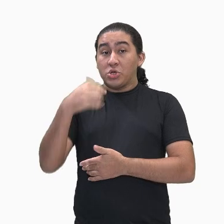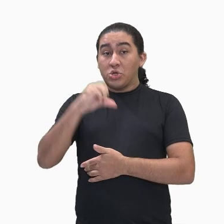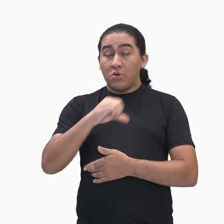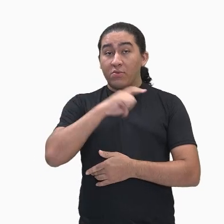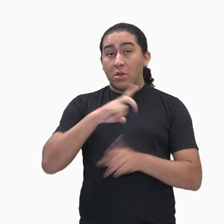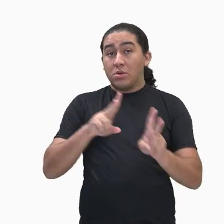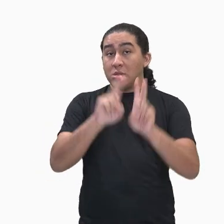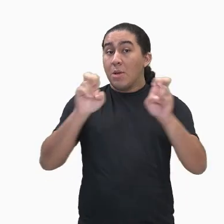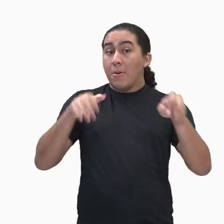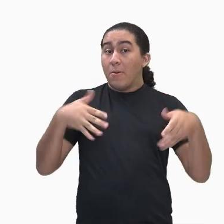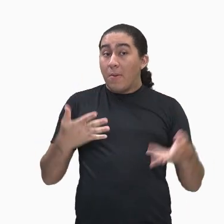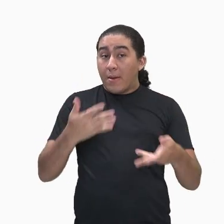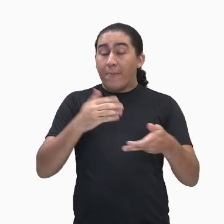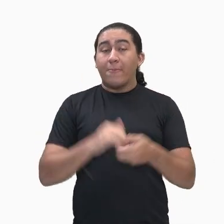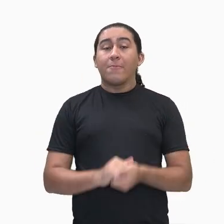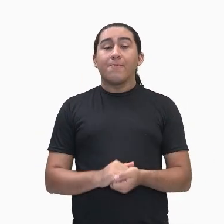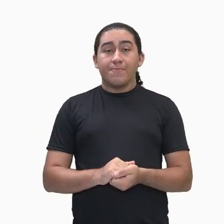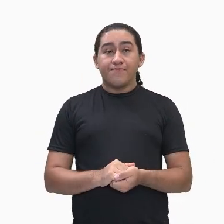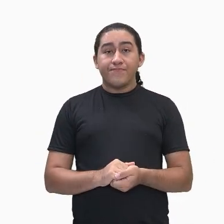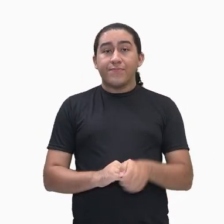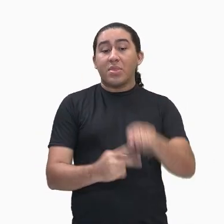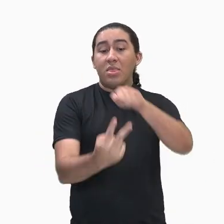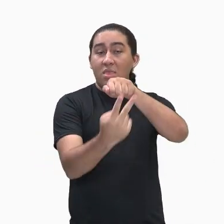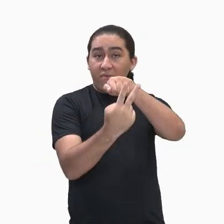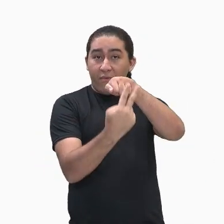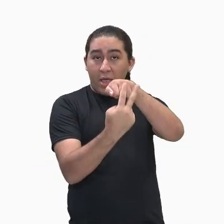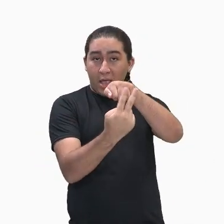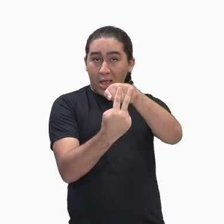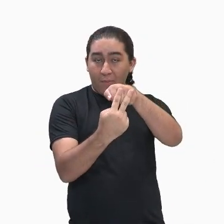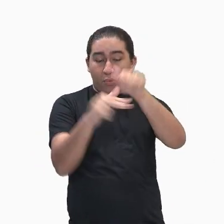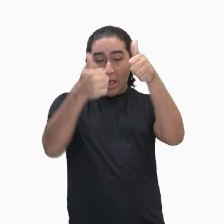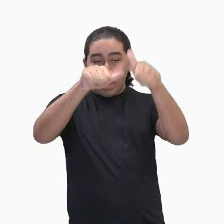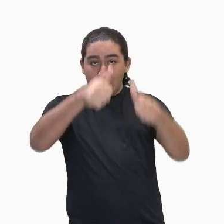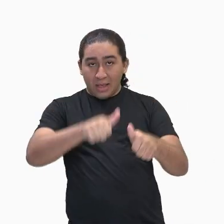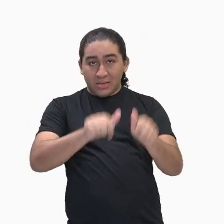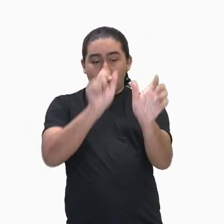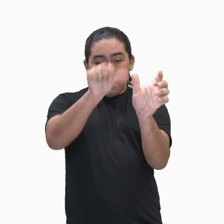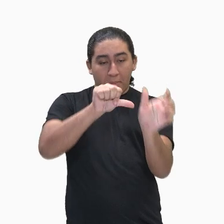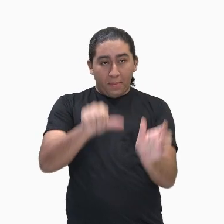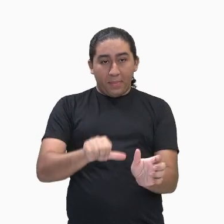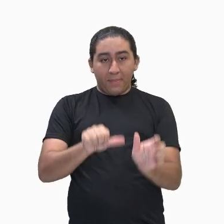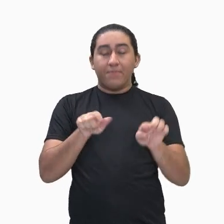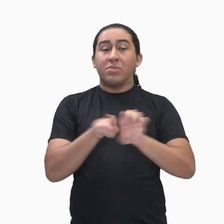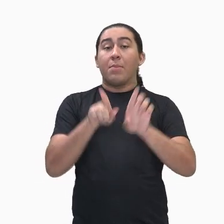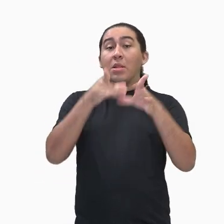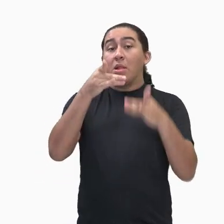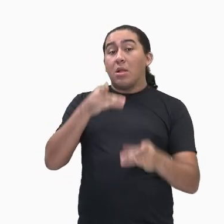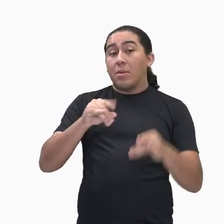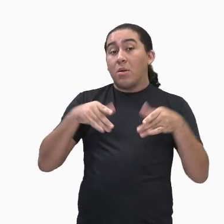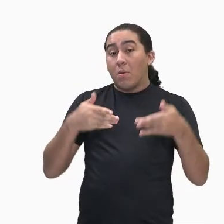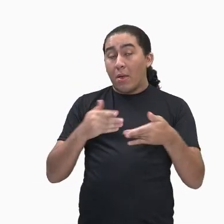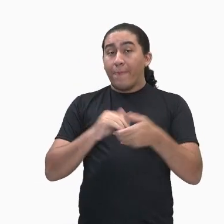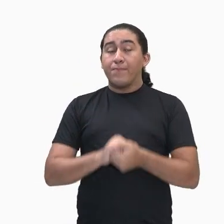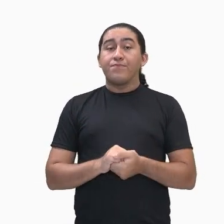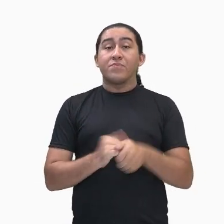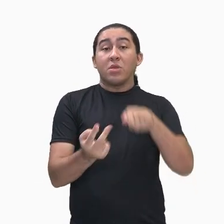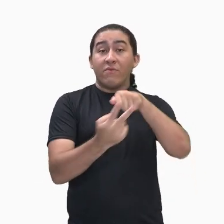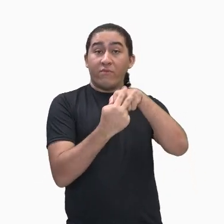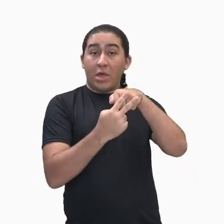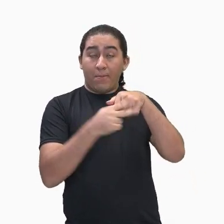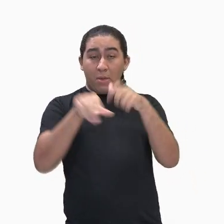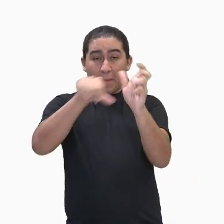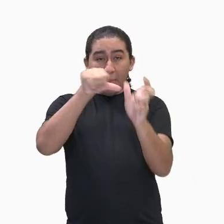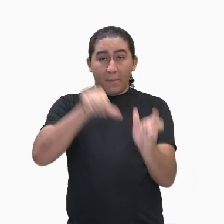como objeto de conhecimento tempos verbais e detalhamento. Tempos